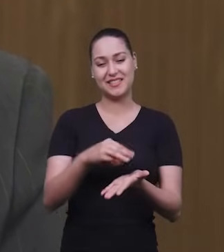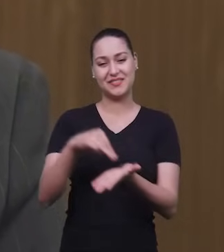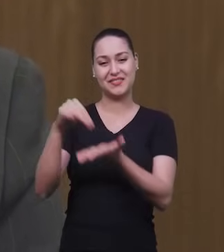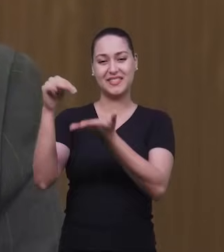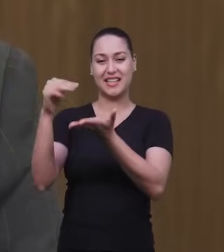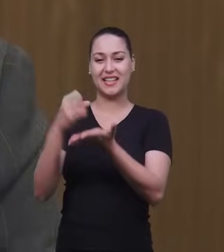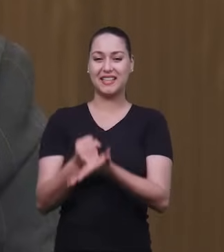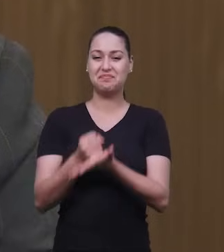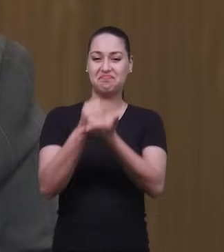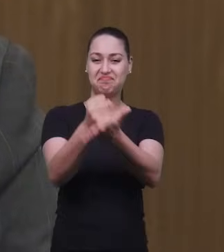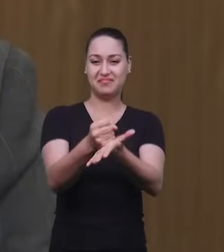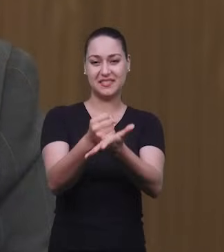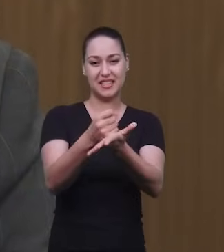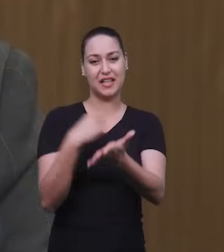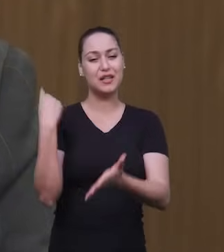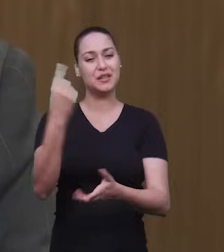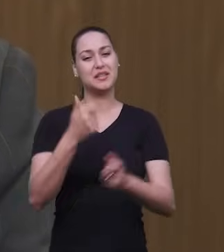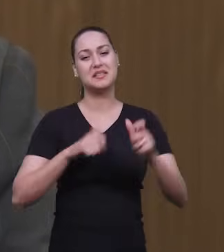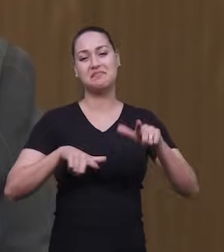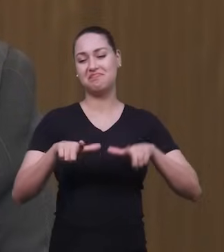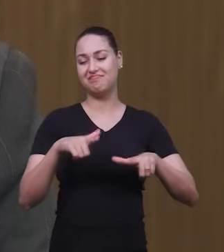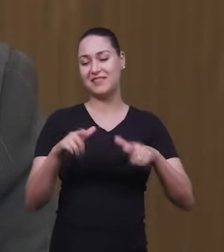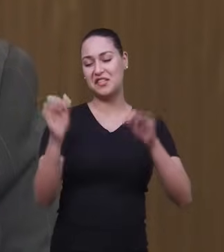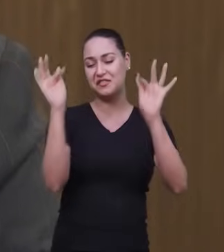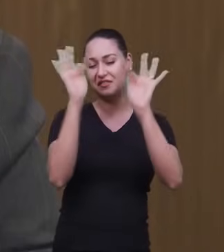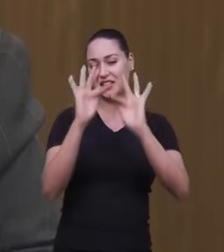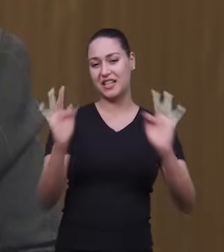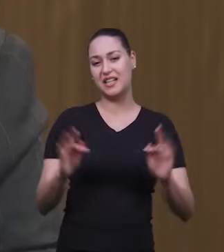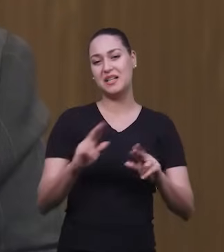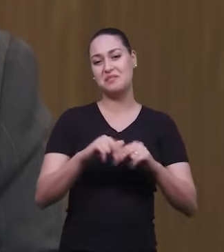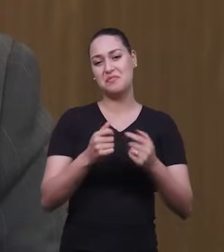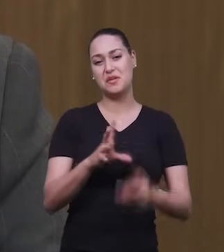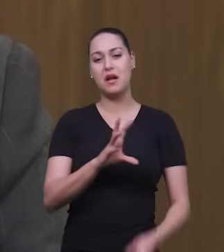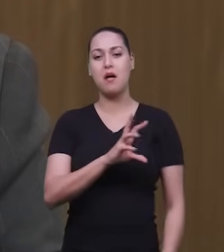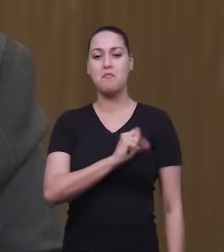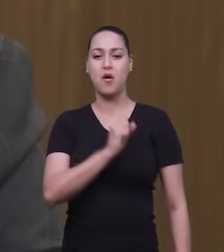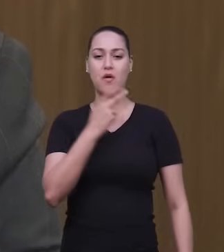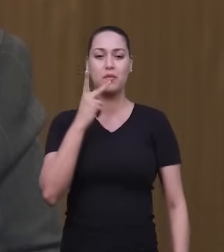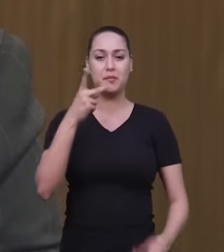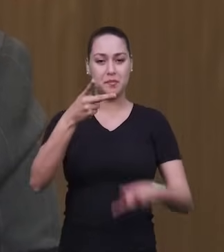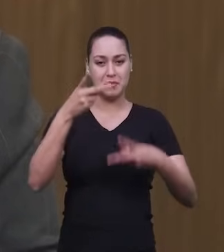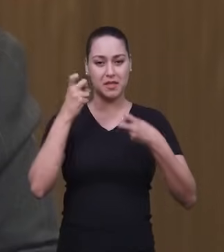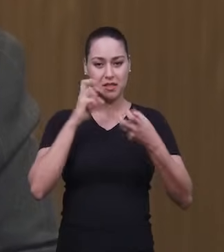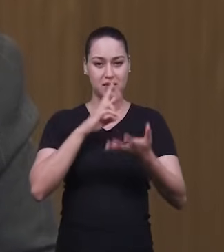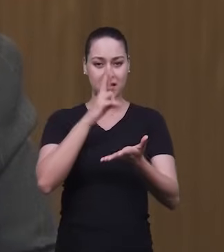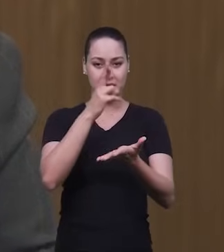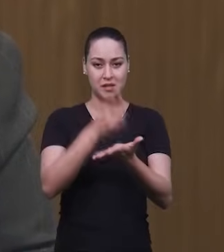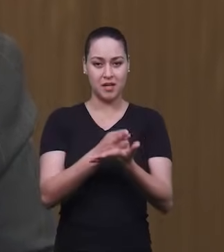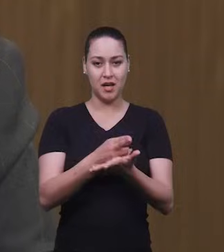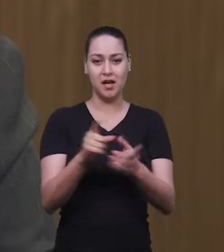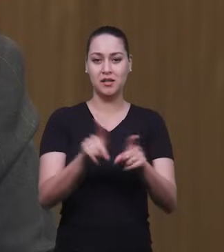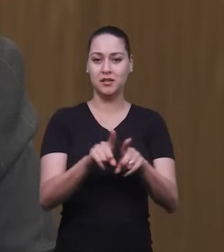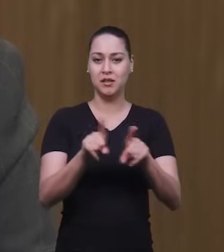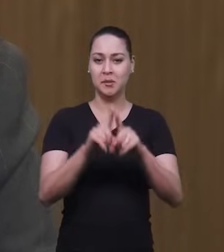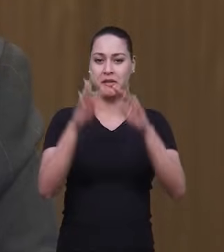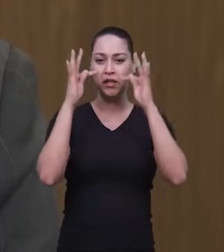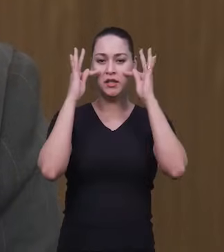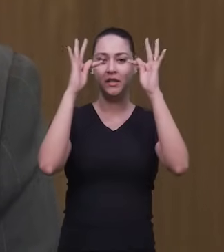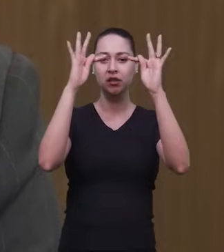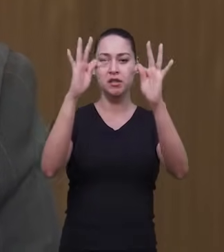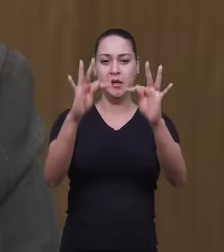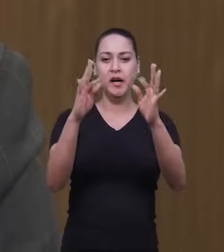nós que trabalhamos, nós ficamos honrados, que fazemos por amor, vemos os resultados, os testemunhos, o retorno que tem